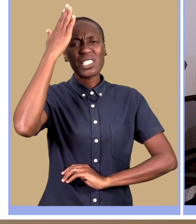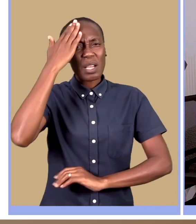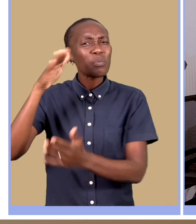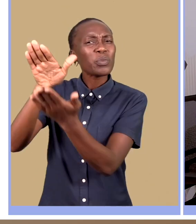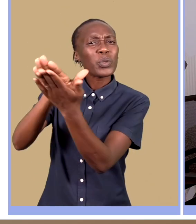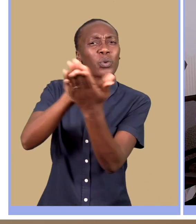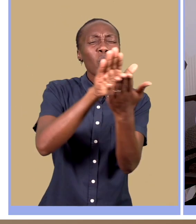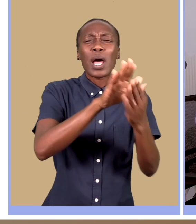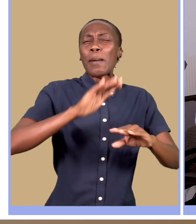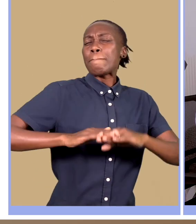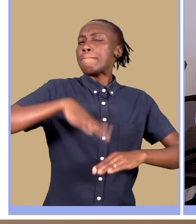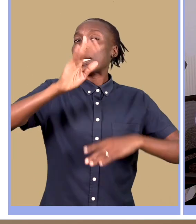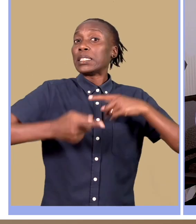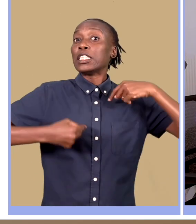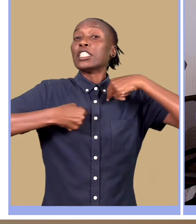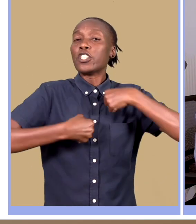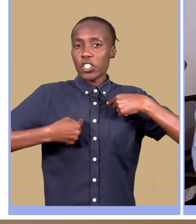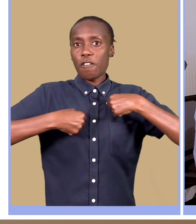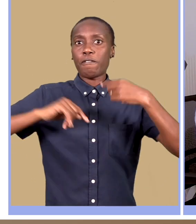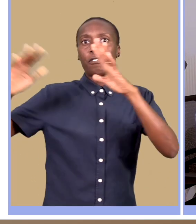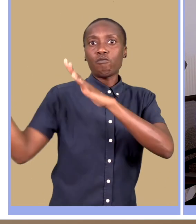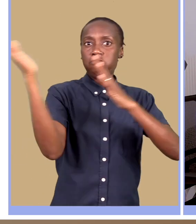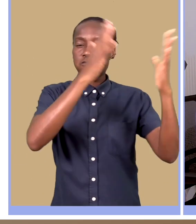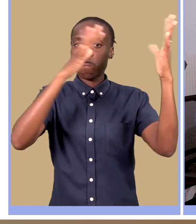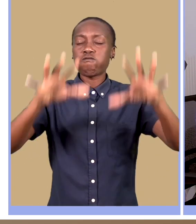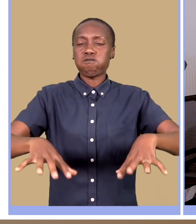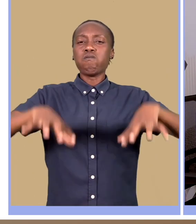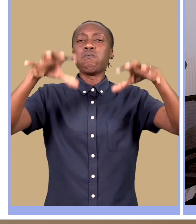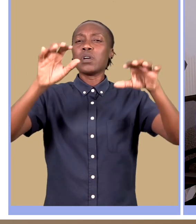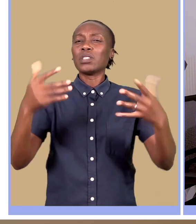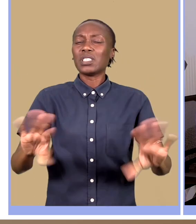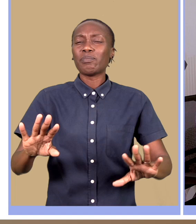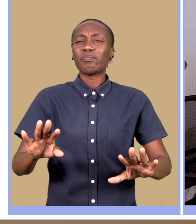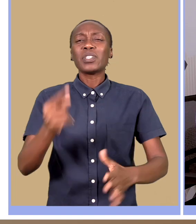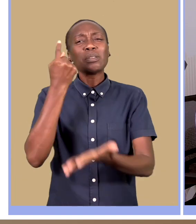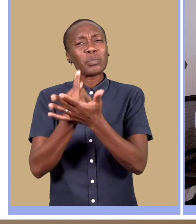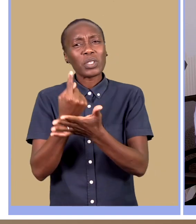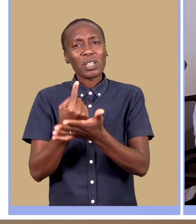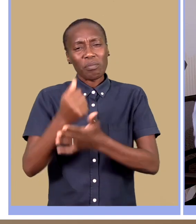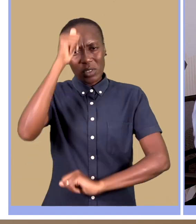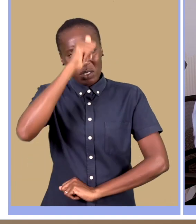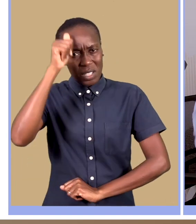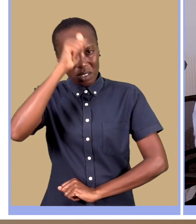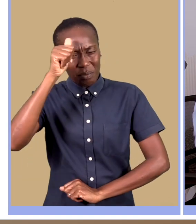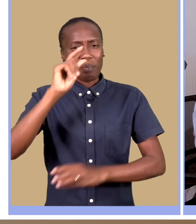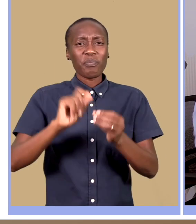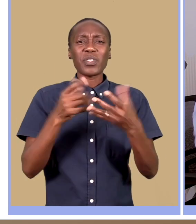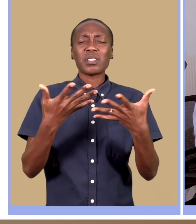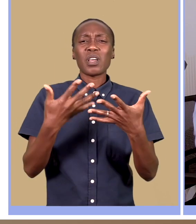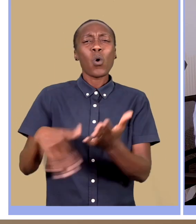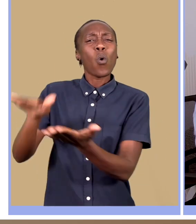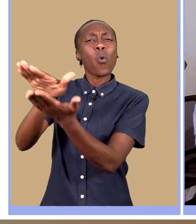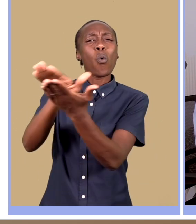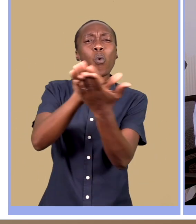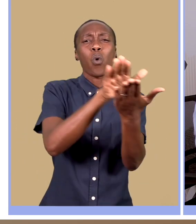Portanto, a gente já sabe. Portanto, as academias deviam já ter feito um trabalho, pelo